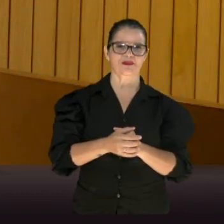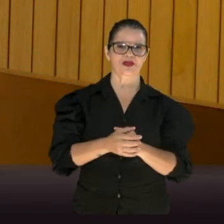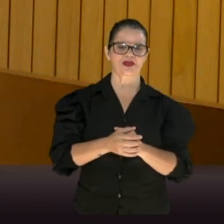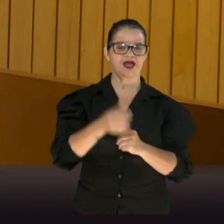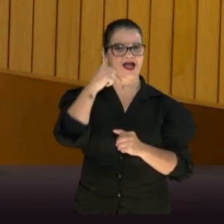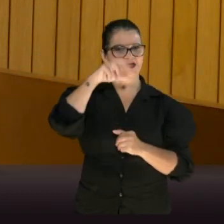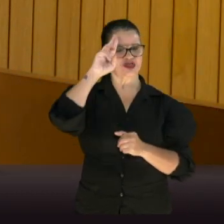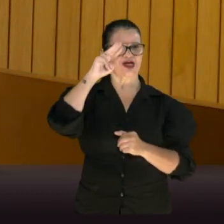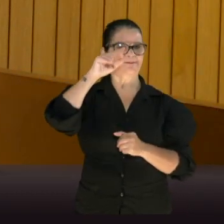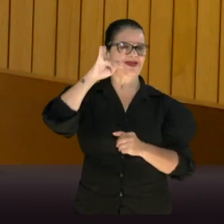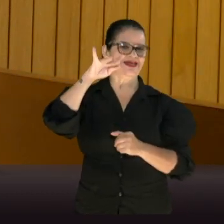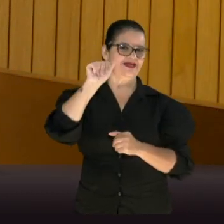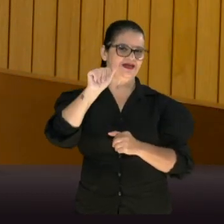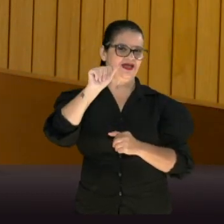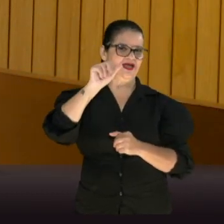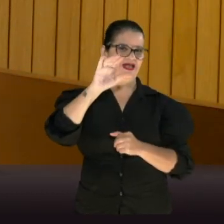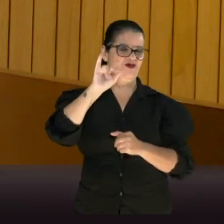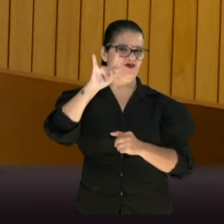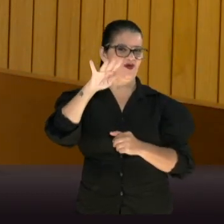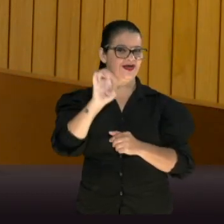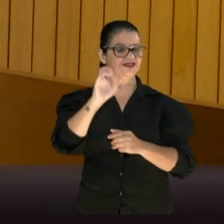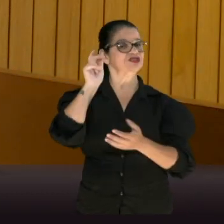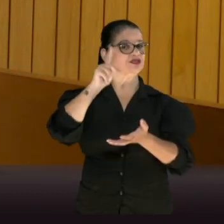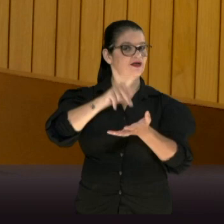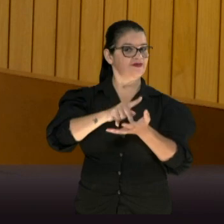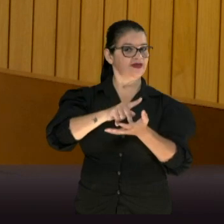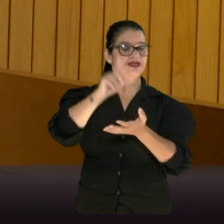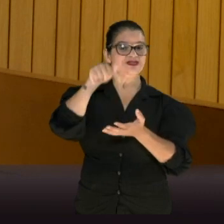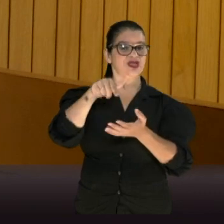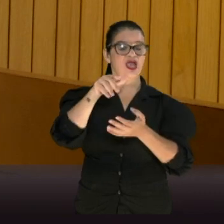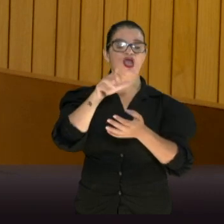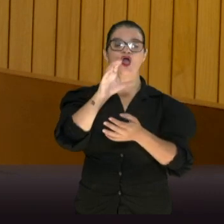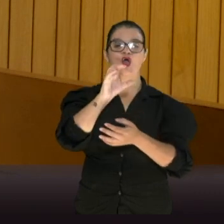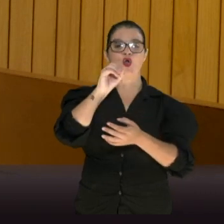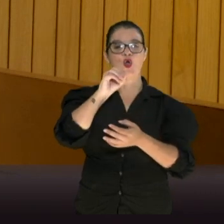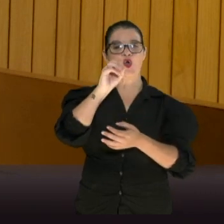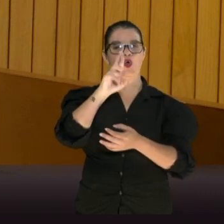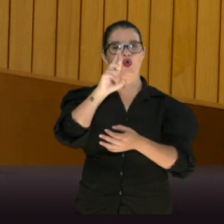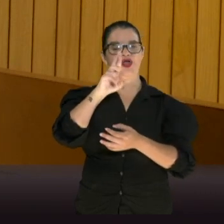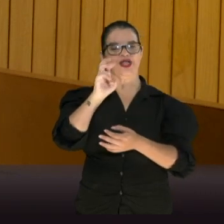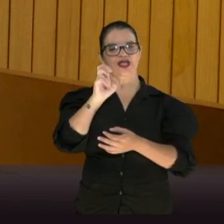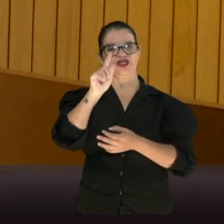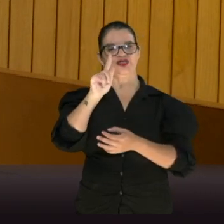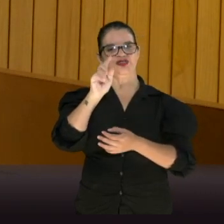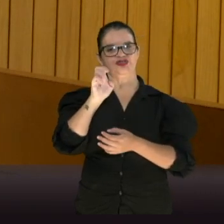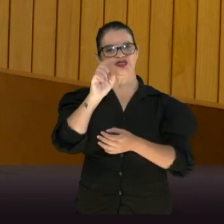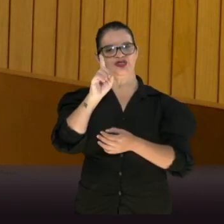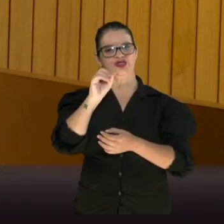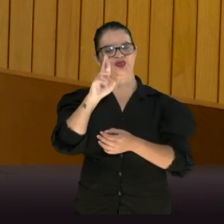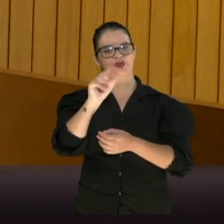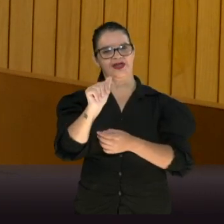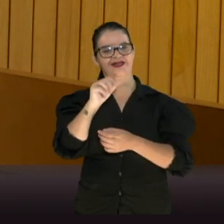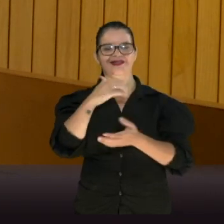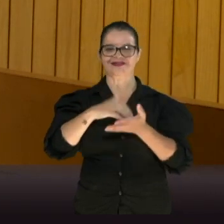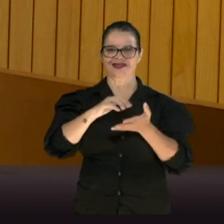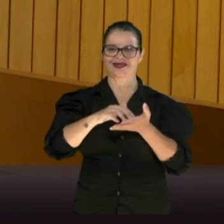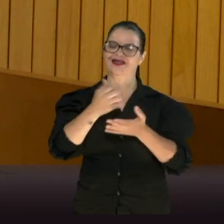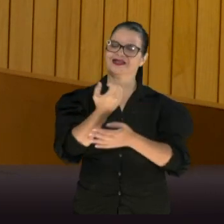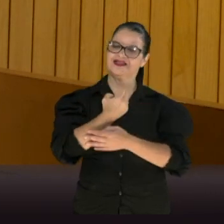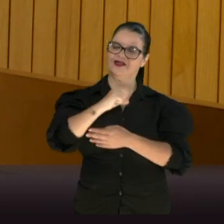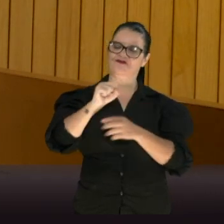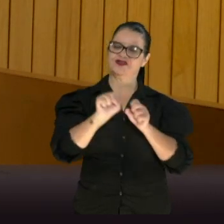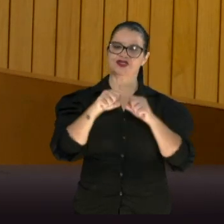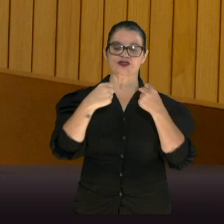A senhora Mariana Cavalcante, na verdade, é corregedora da Secretaria de Defesa Social e deste evento